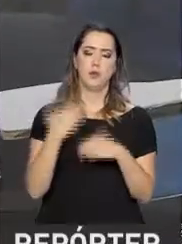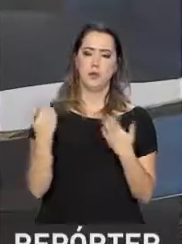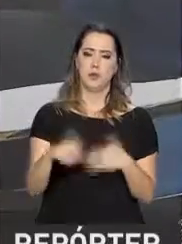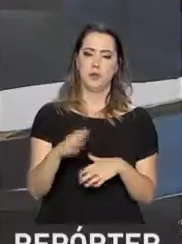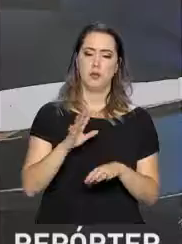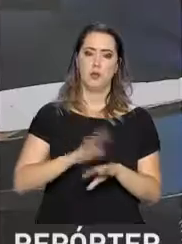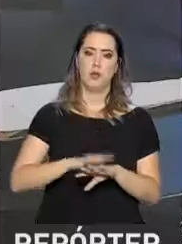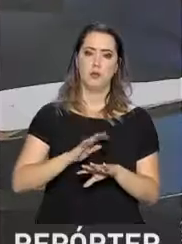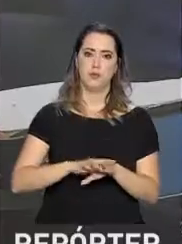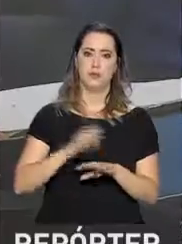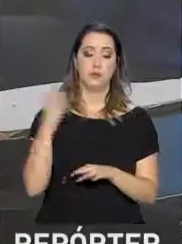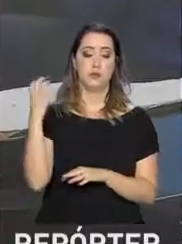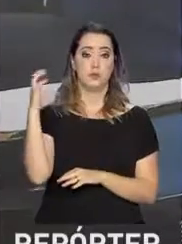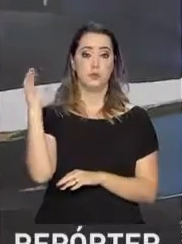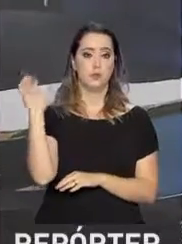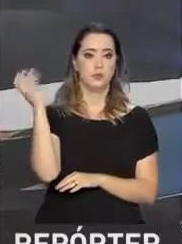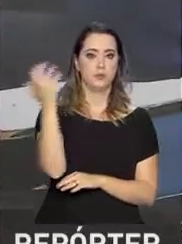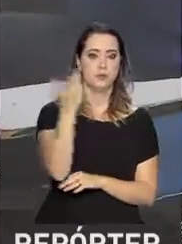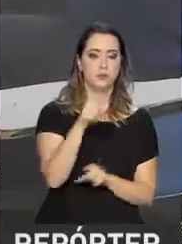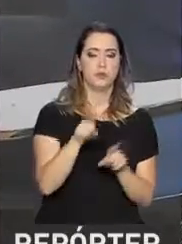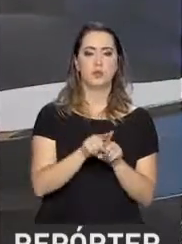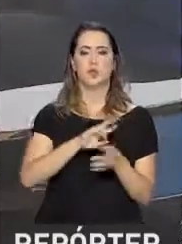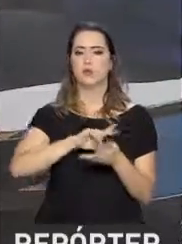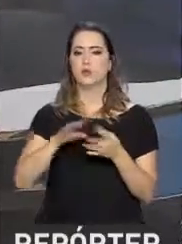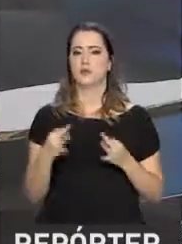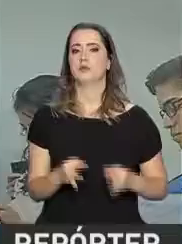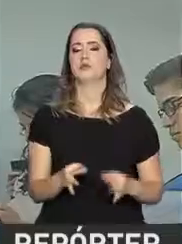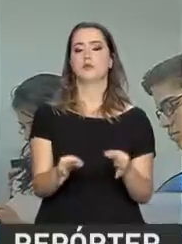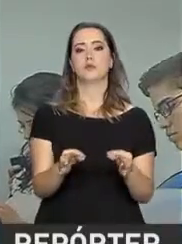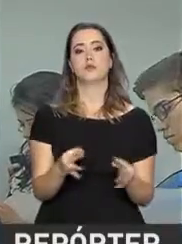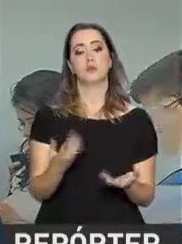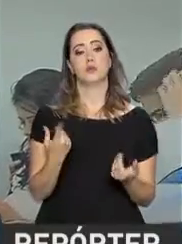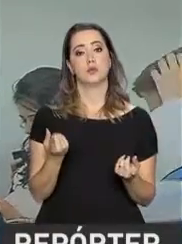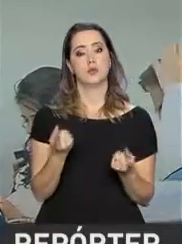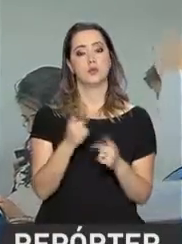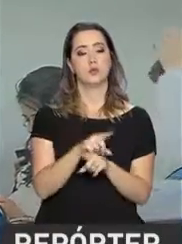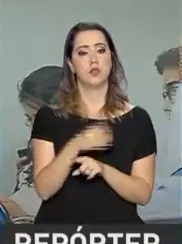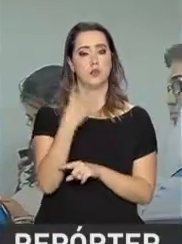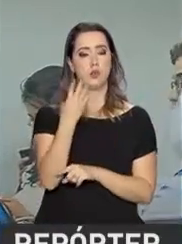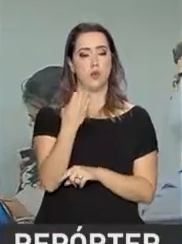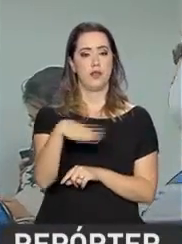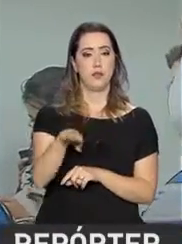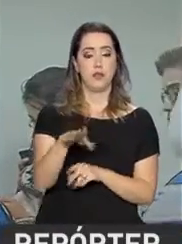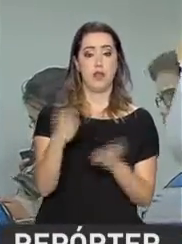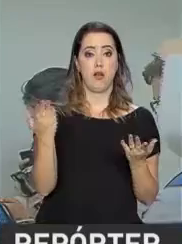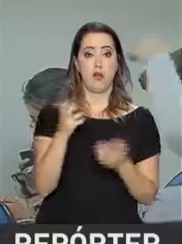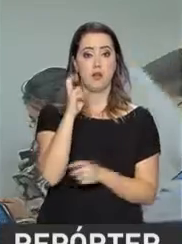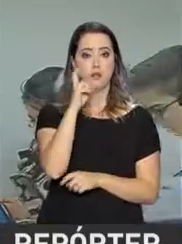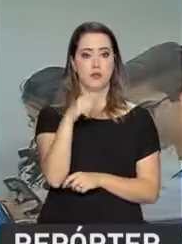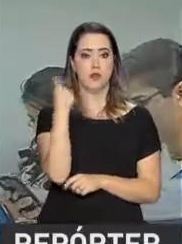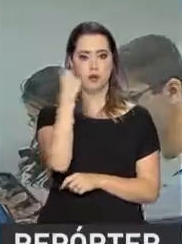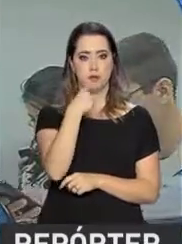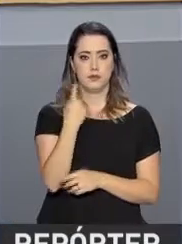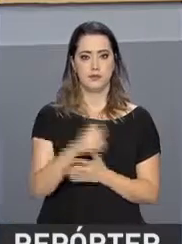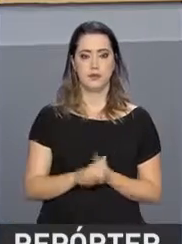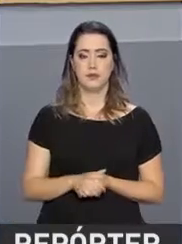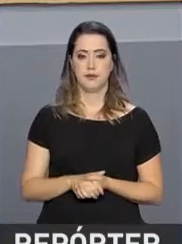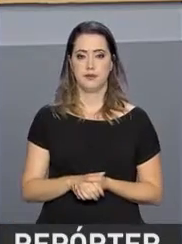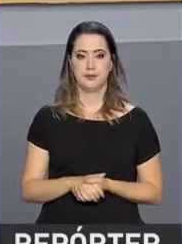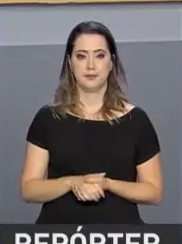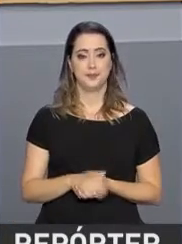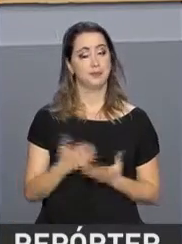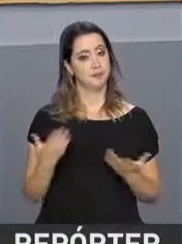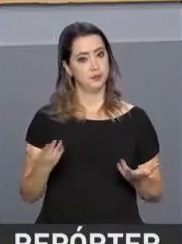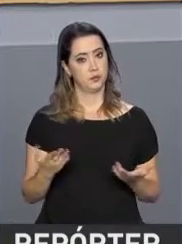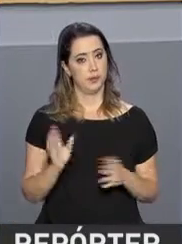de matemática ciências da natureza e suas tecnologias em vez de quatro horas e meia serão cinco horas e